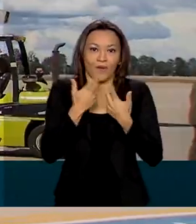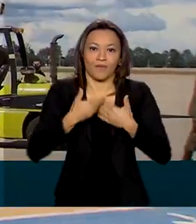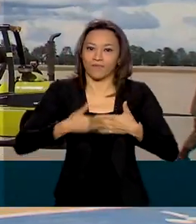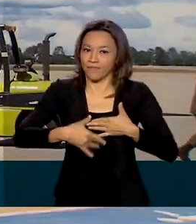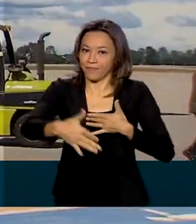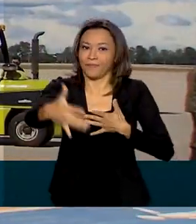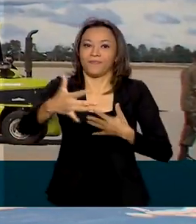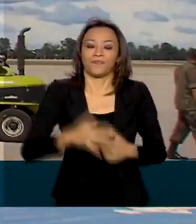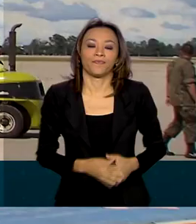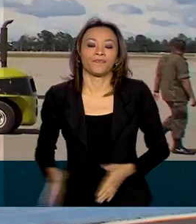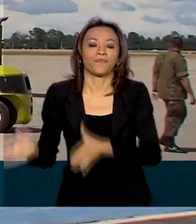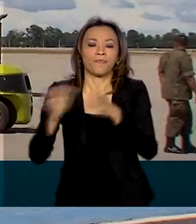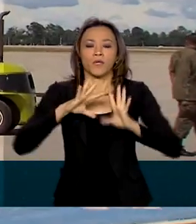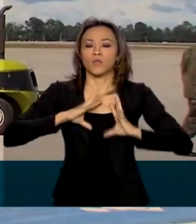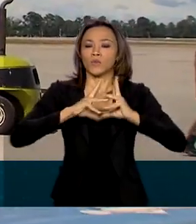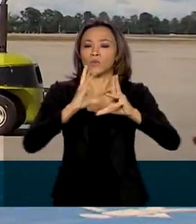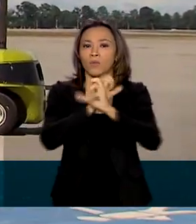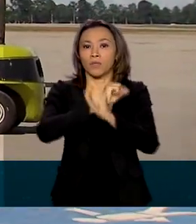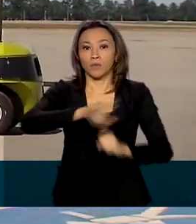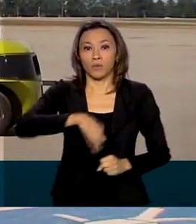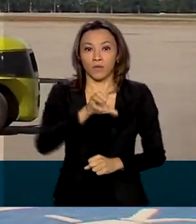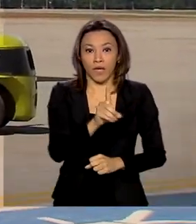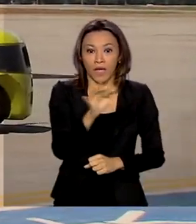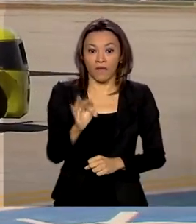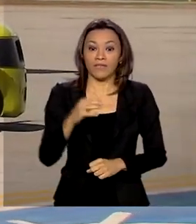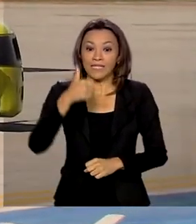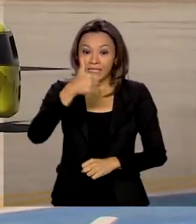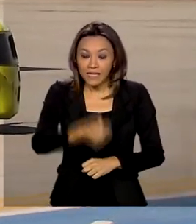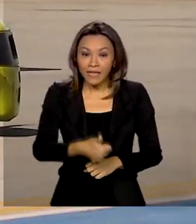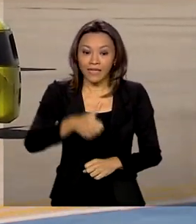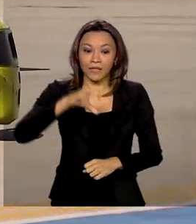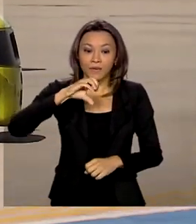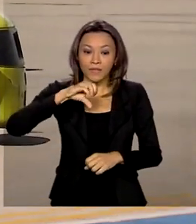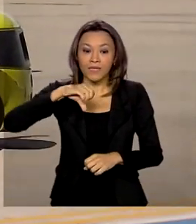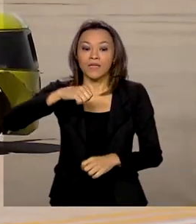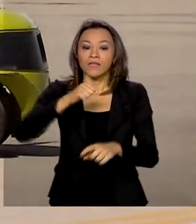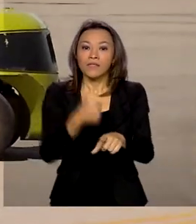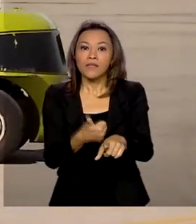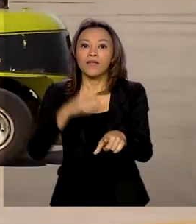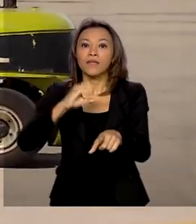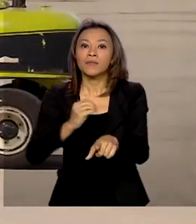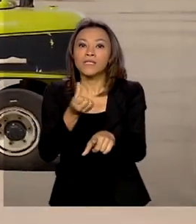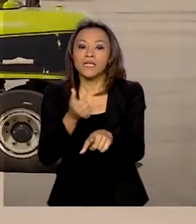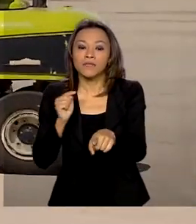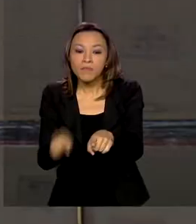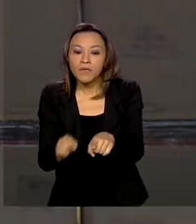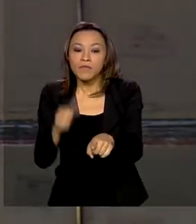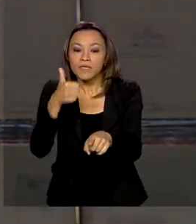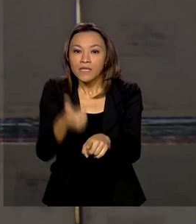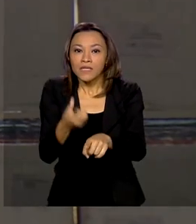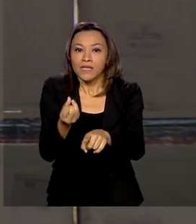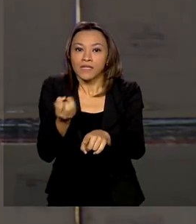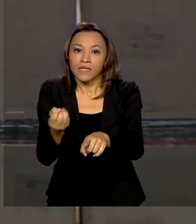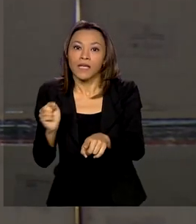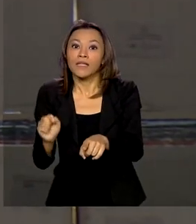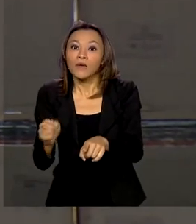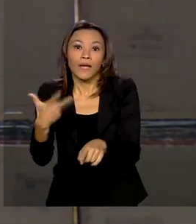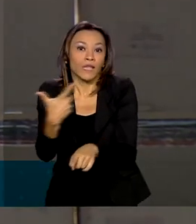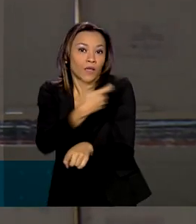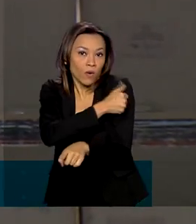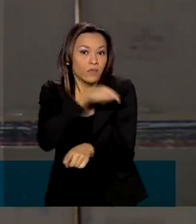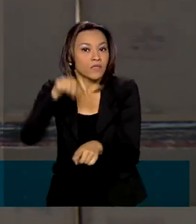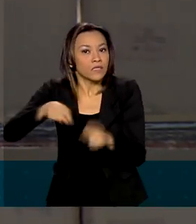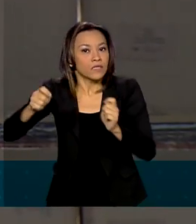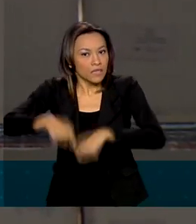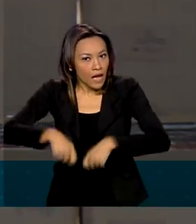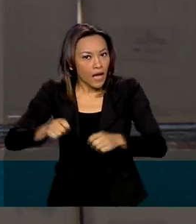ao todo o Distrito Federal recebeu 106.000 160 doses da vacina esse número será suficiente para